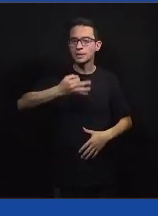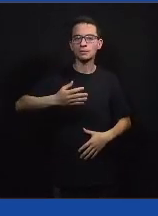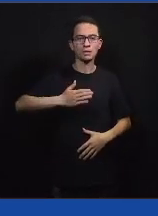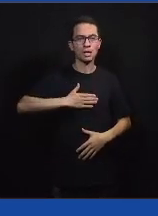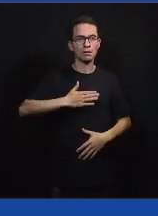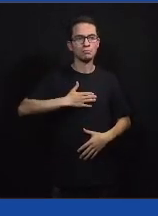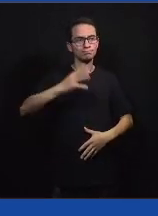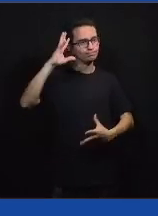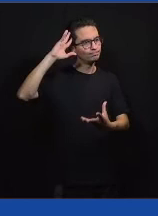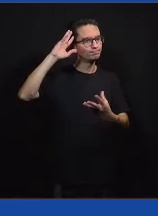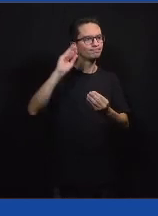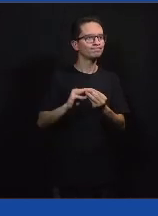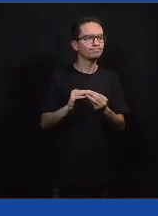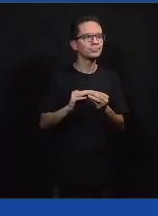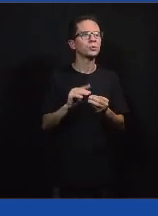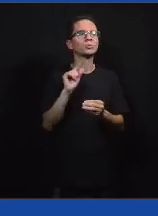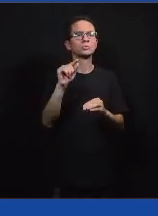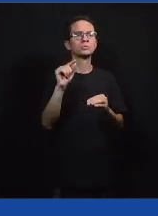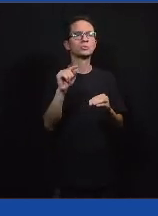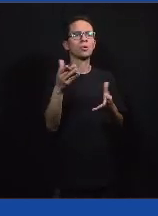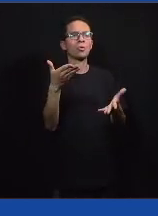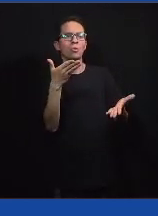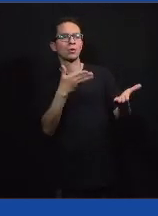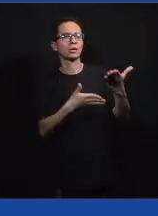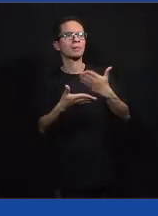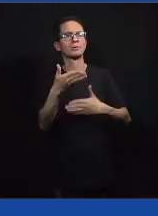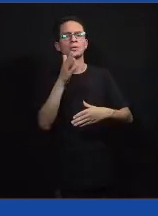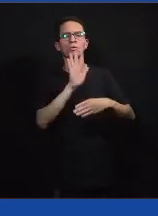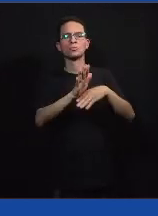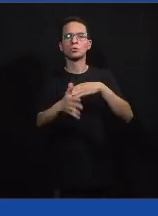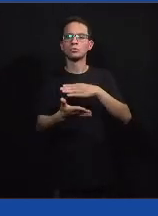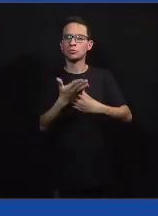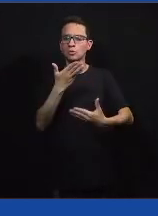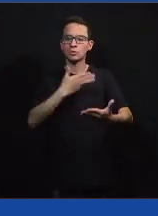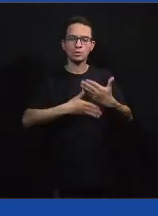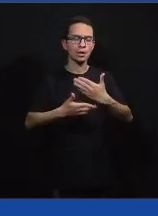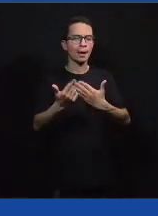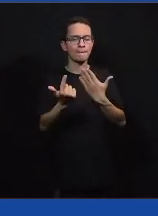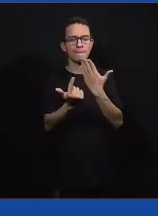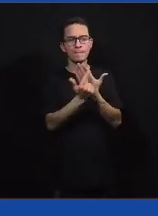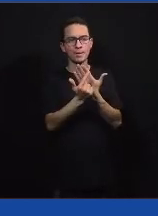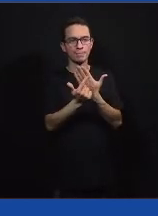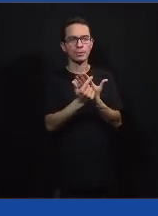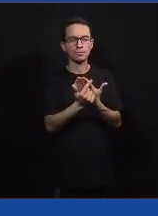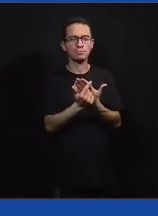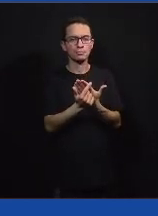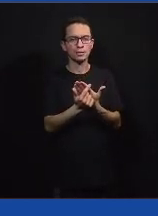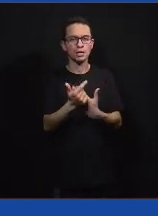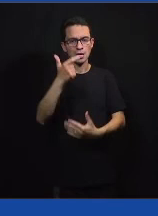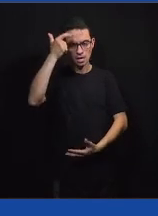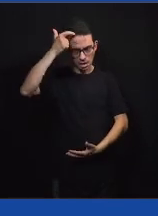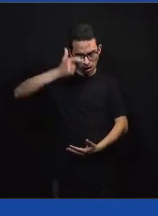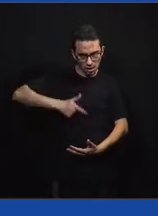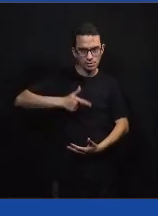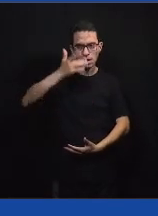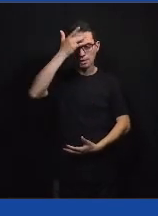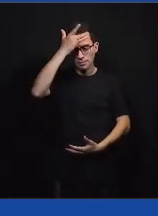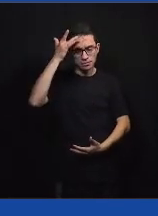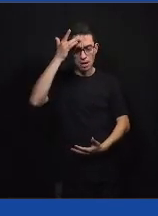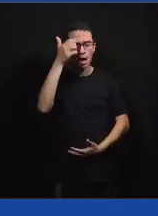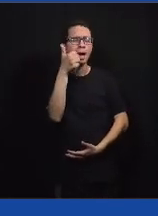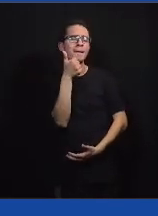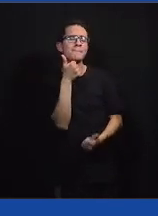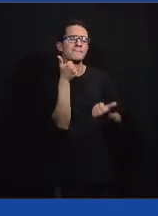papel assim onde eu ficava ali é colaborando e desvanece Hotel porque sou uma pessoa que eu não pego e a sua